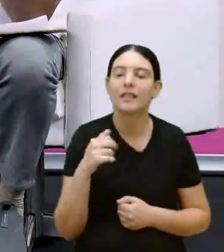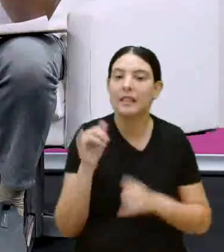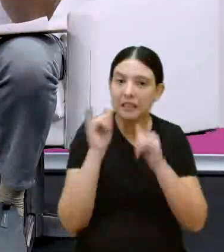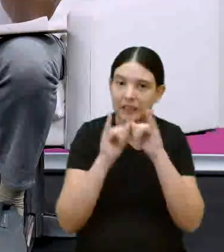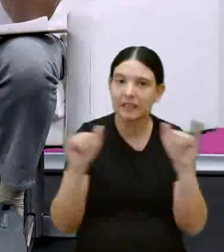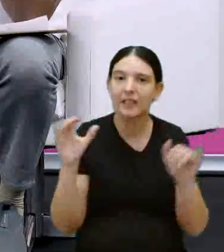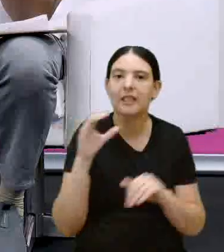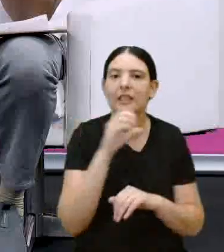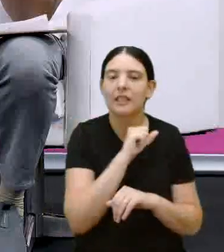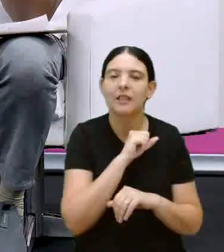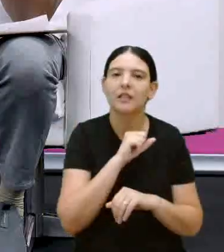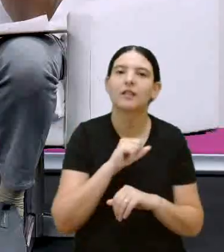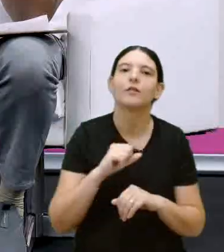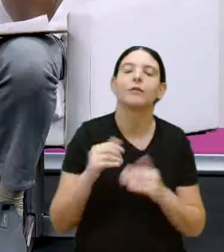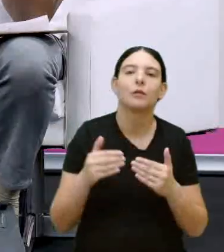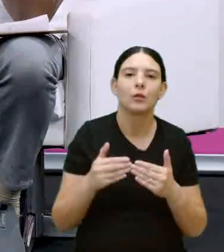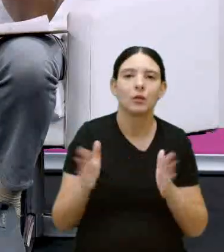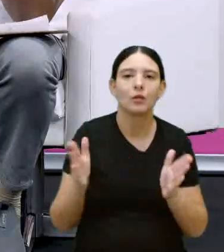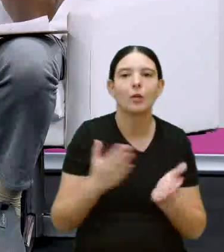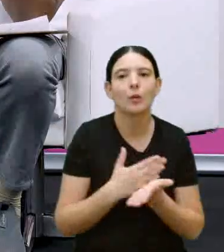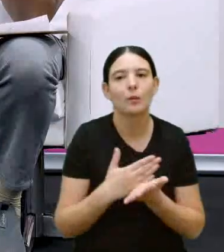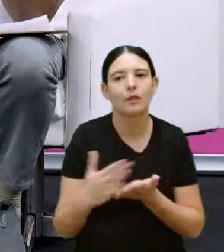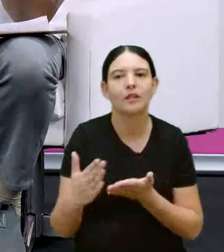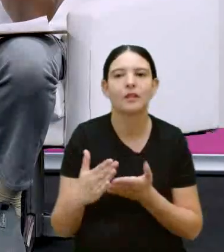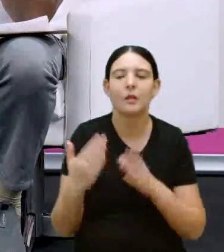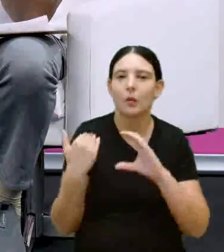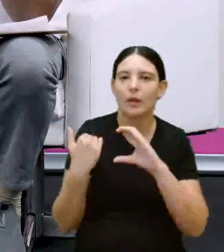está abrindo, eu estou abrindo, tem um e-mail que é